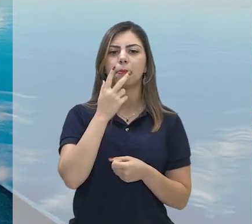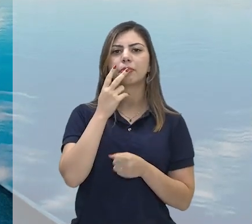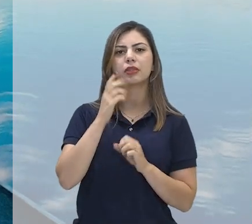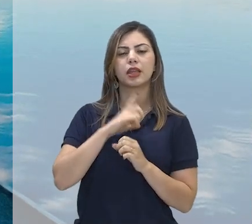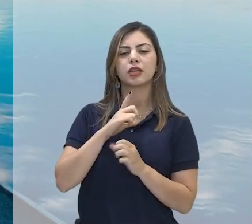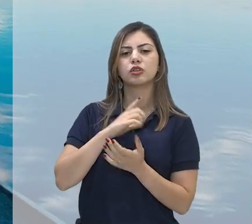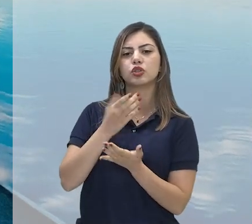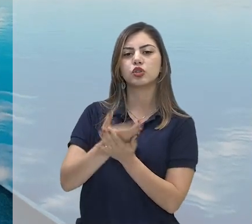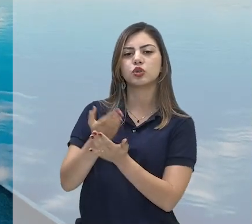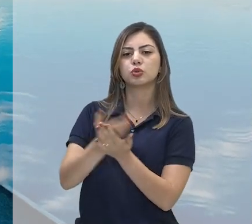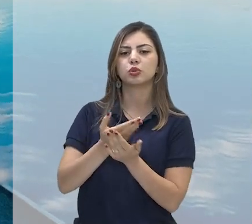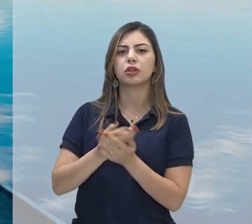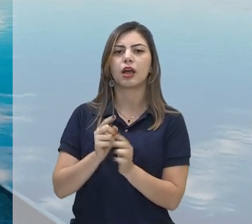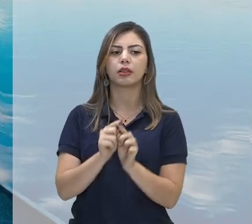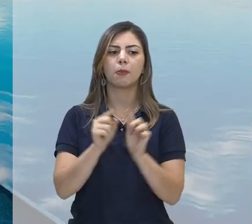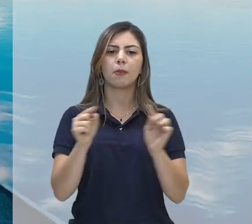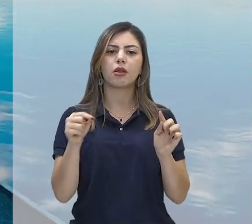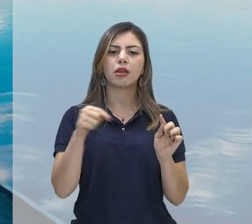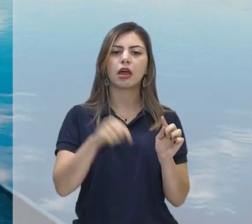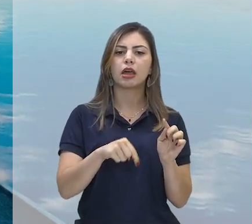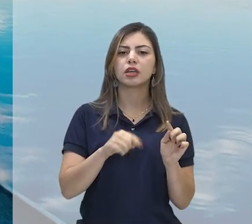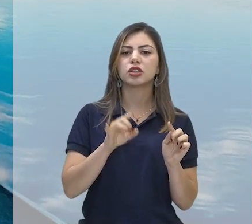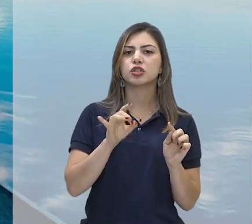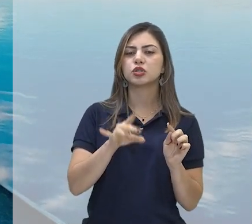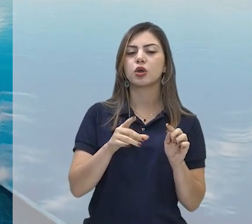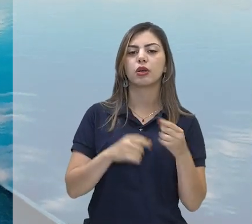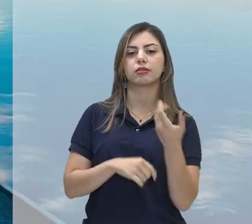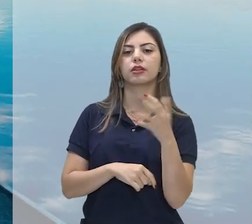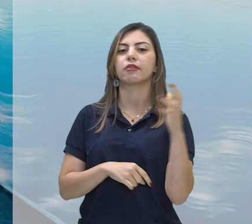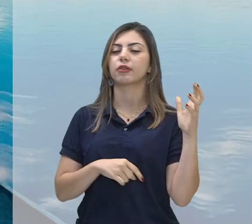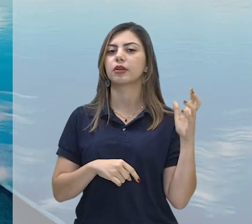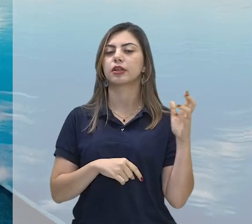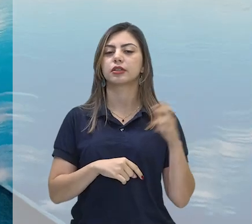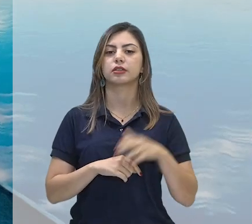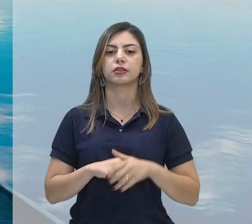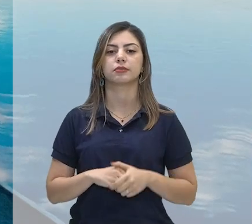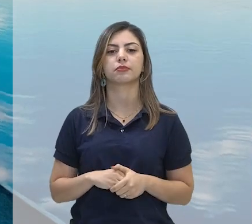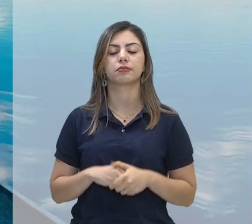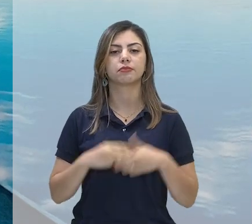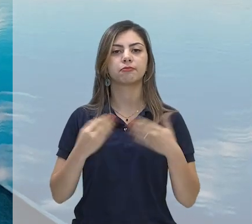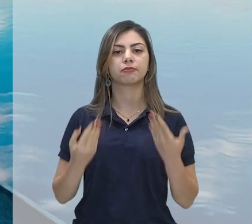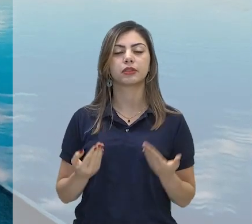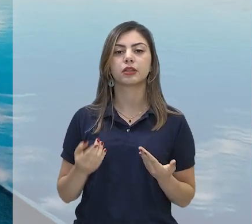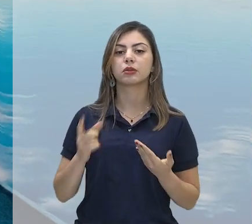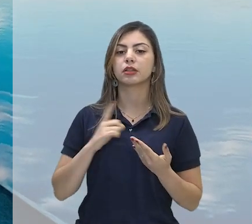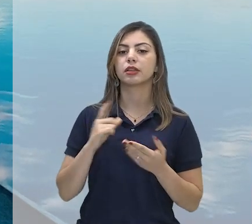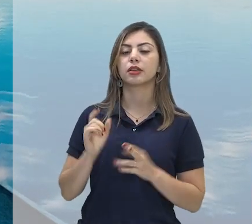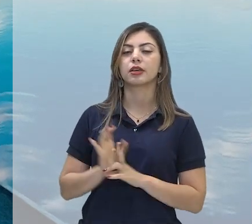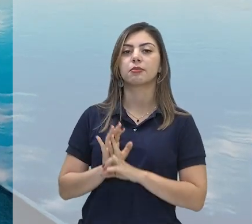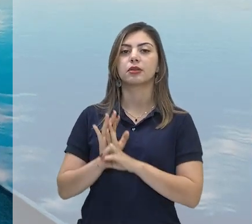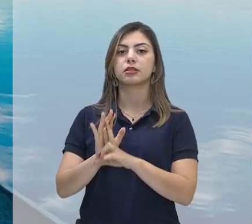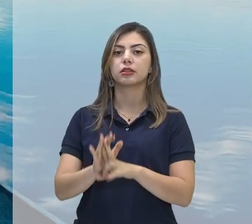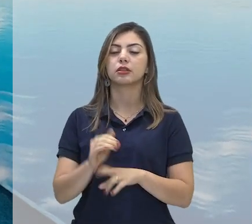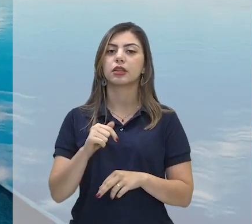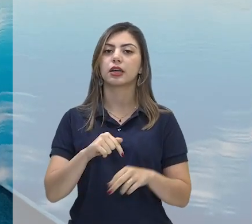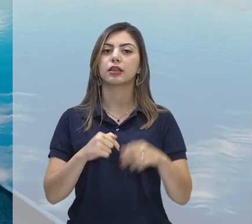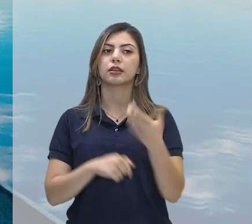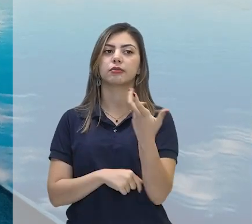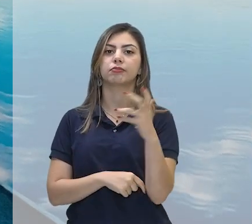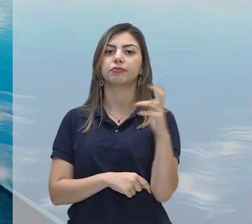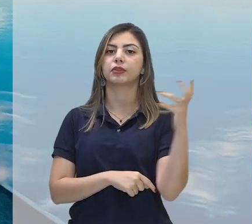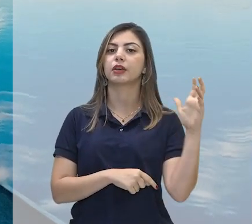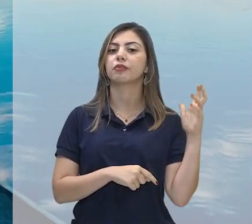estudado, enquanto aqui ficou apenas dentro da floresta. E isso vai representando para a nossa floresta, para o nosso